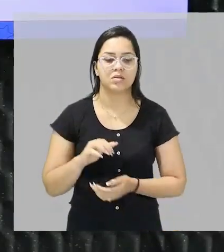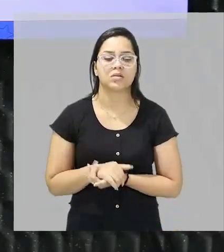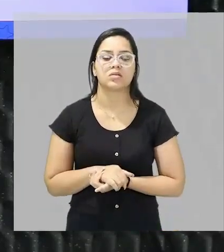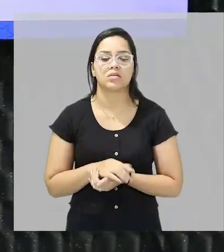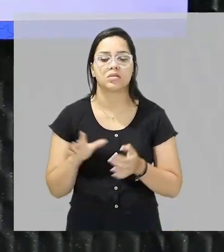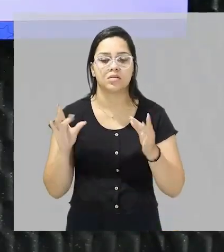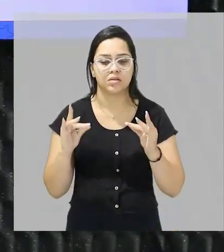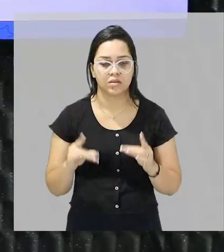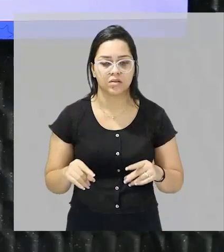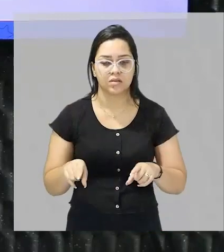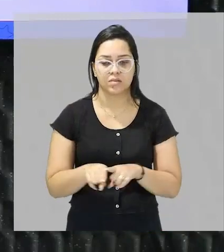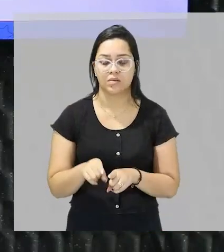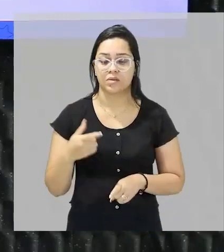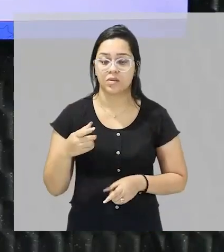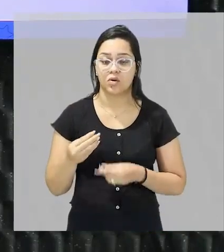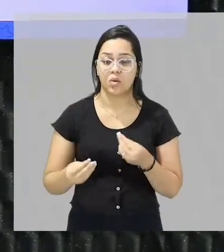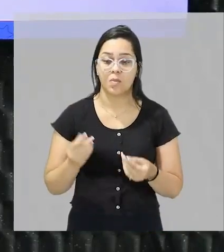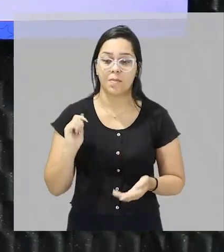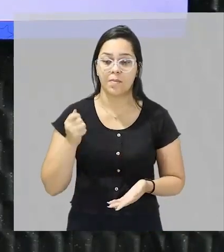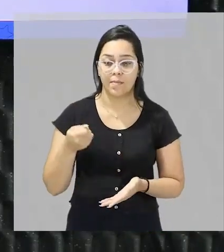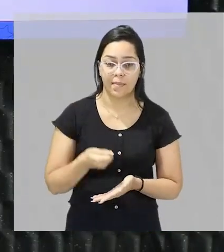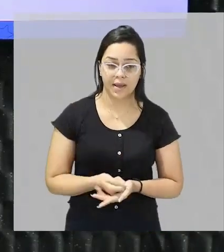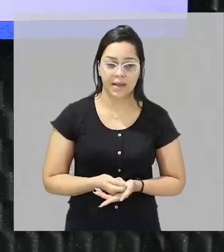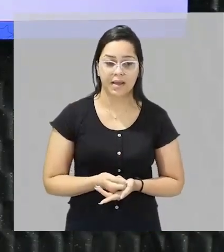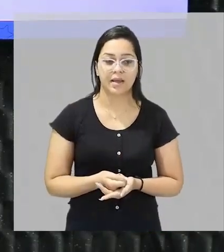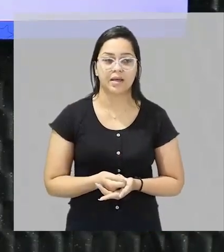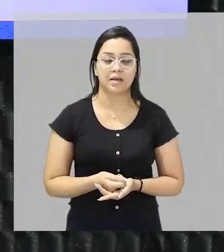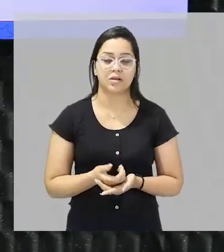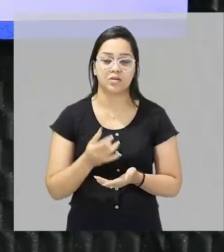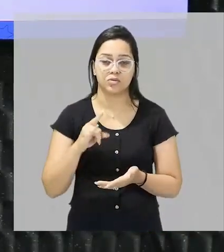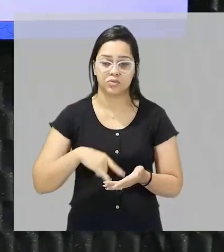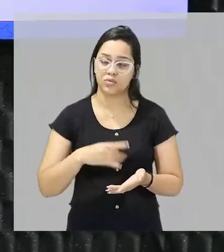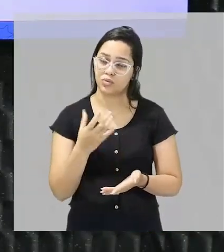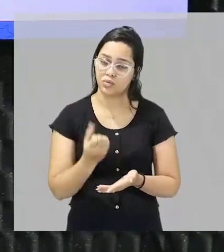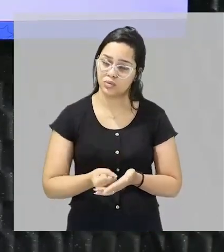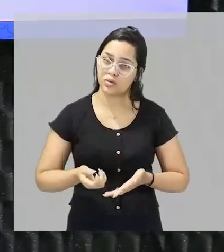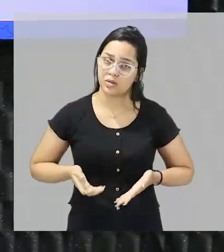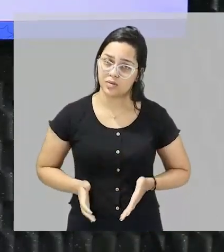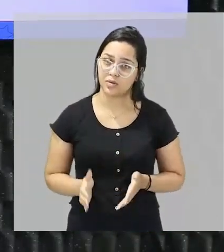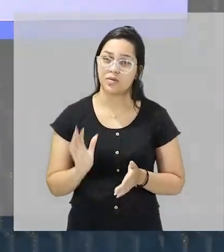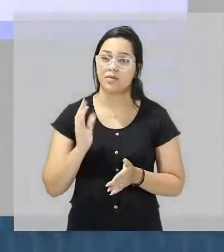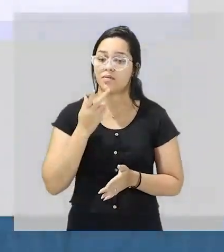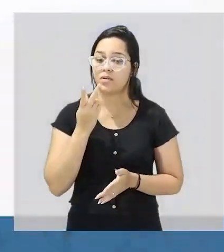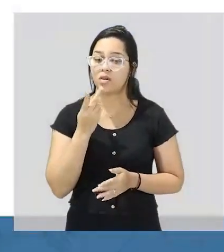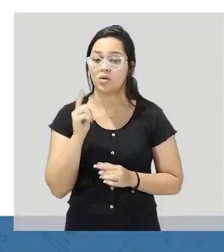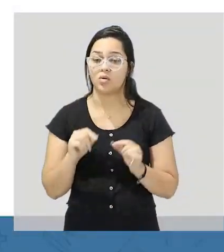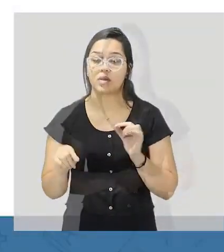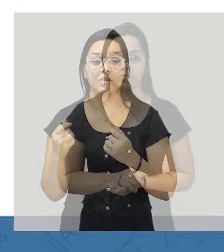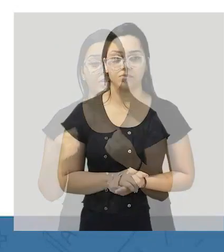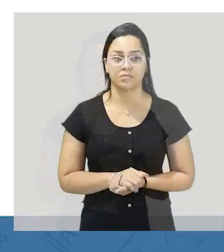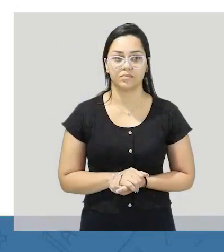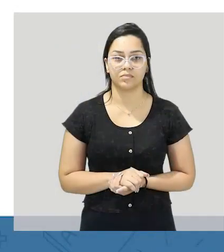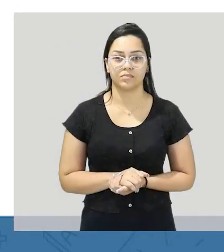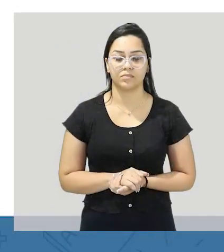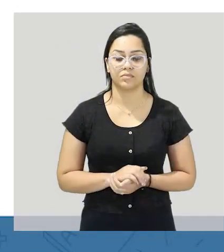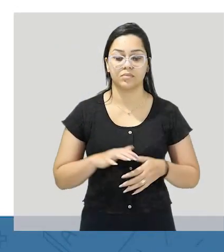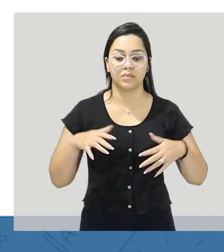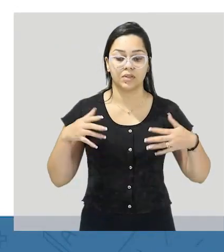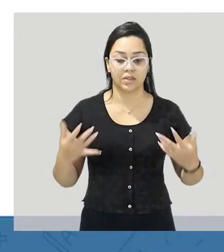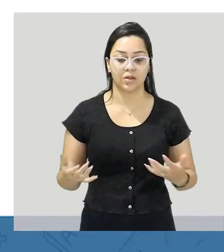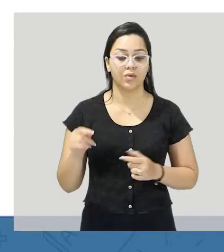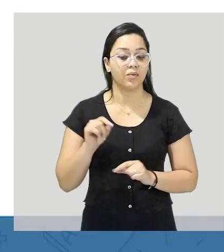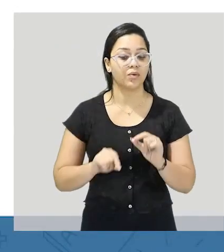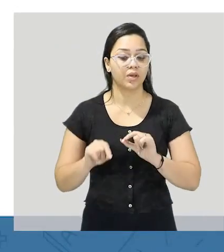para cidadãos que não tenham como pagar a retirada de um registro civil. Ela disse como é que tem que fazer. Então,